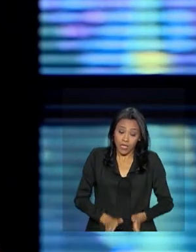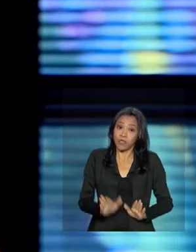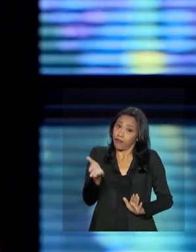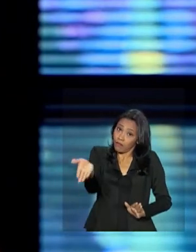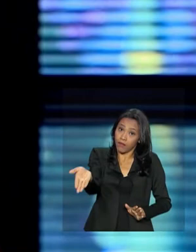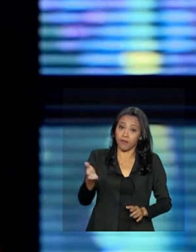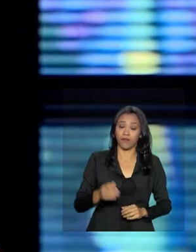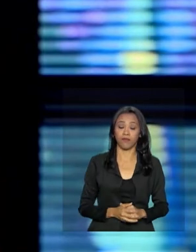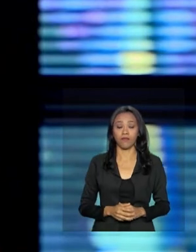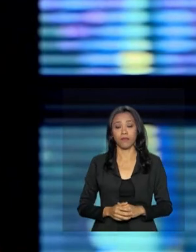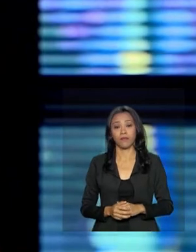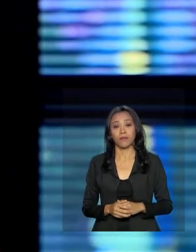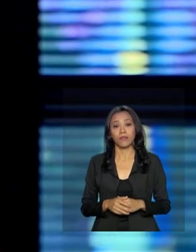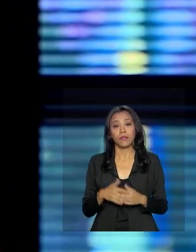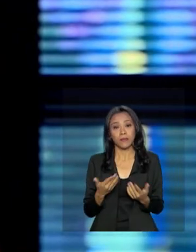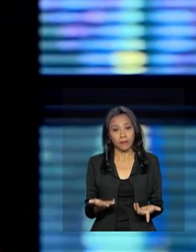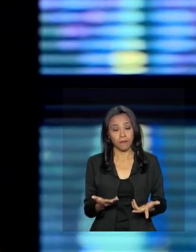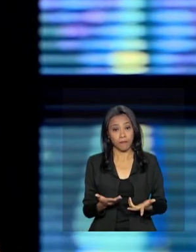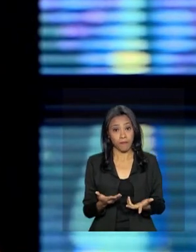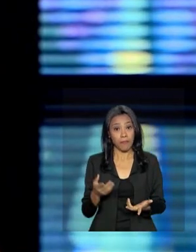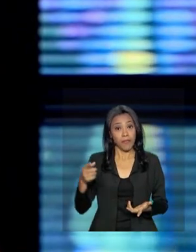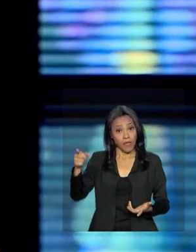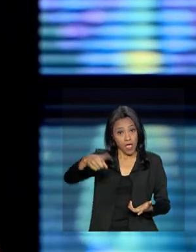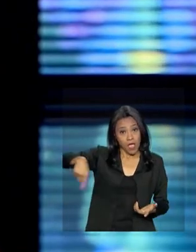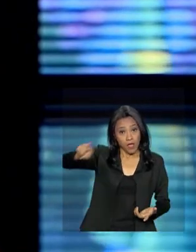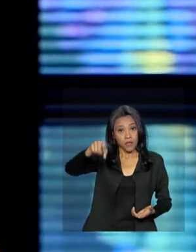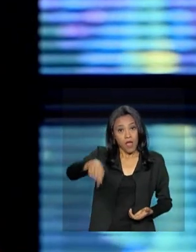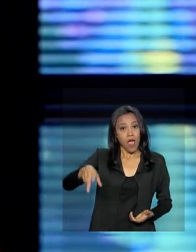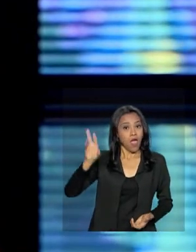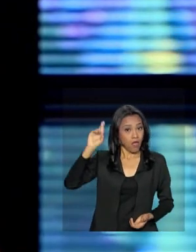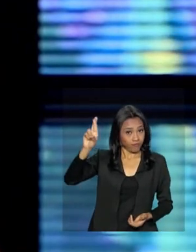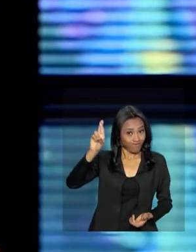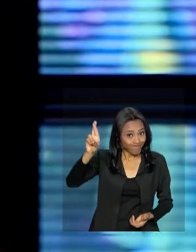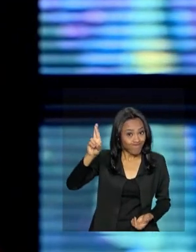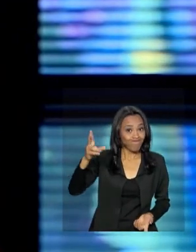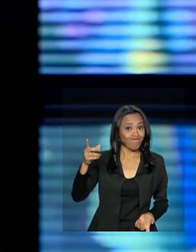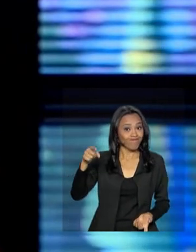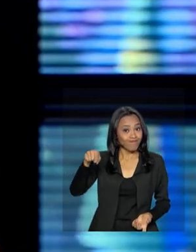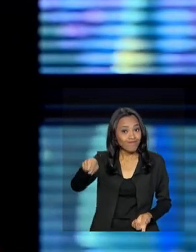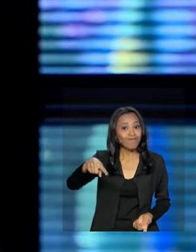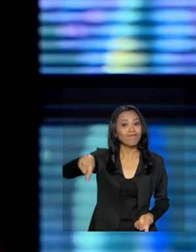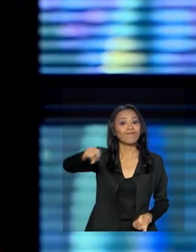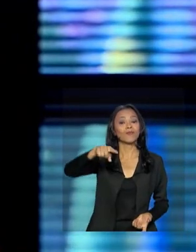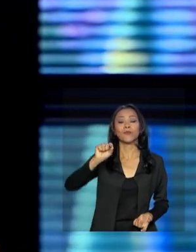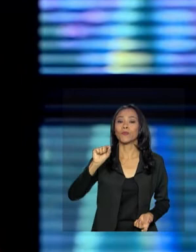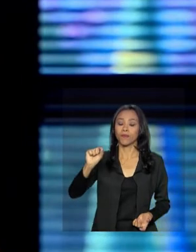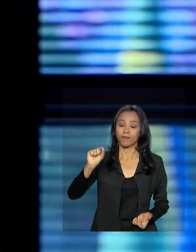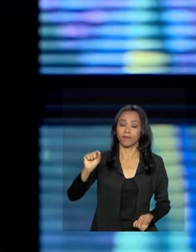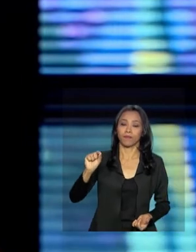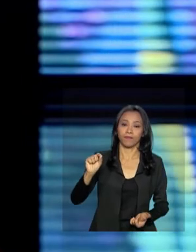portanto. Eles são responsáveis diretos por